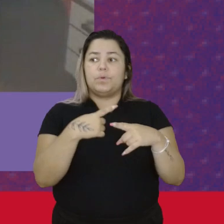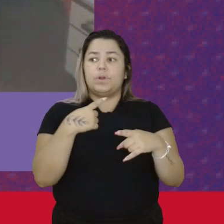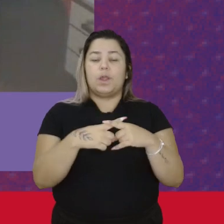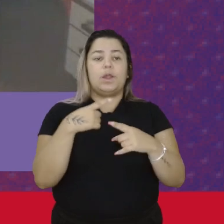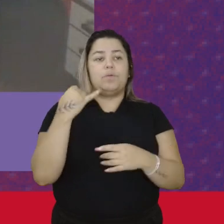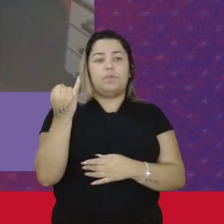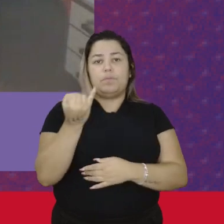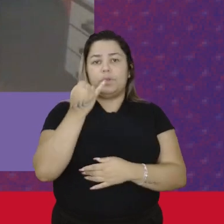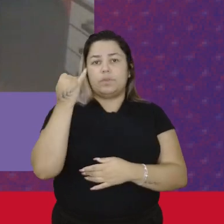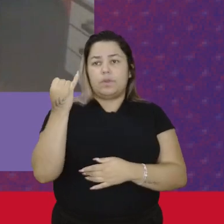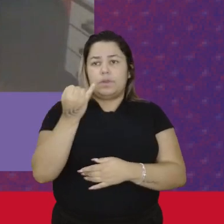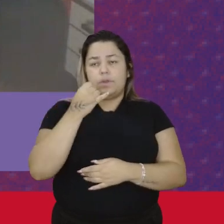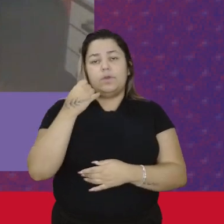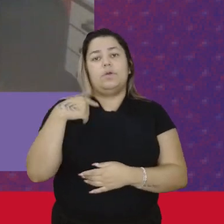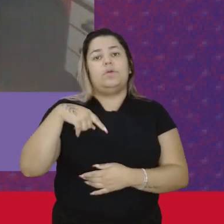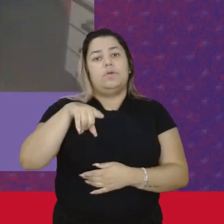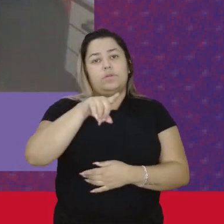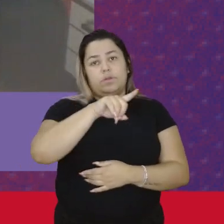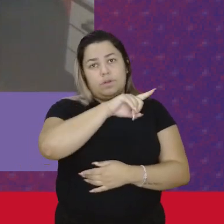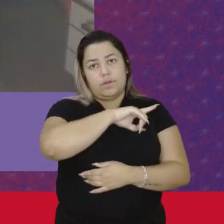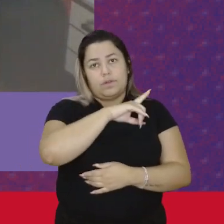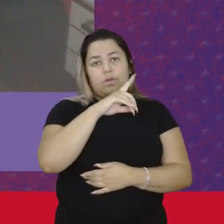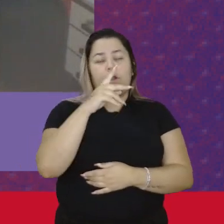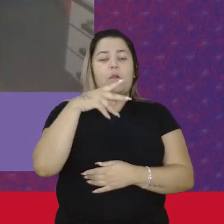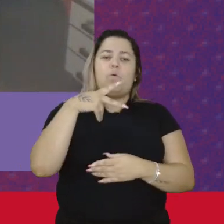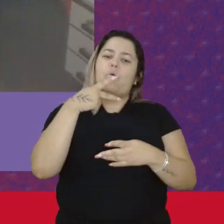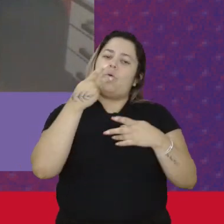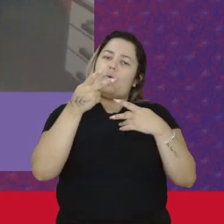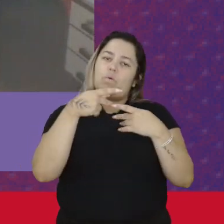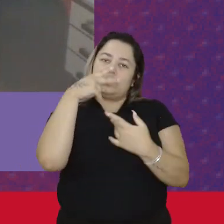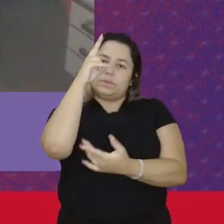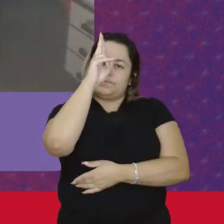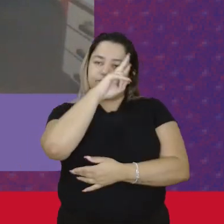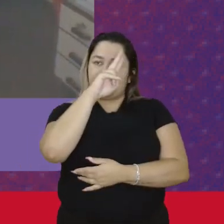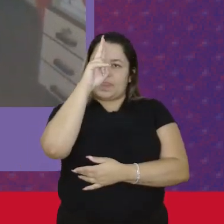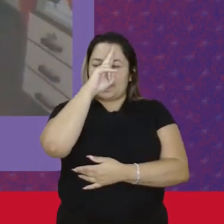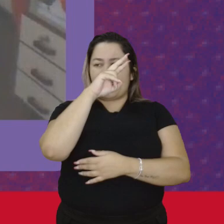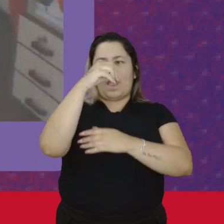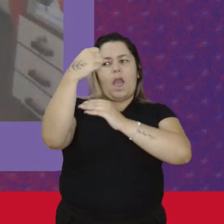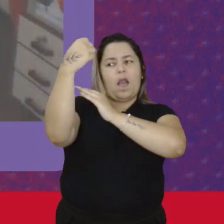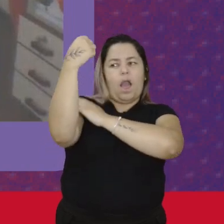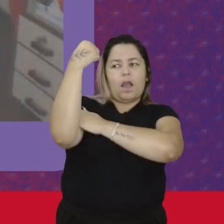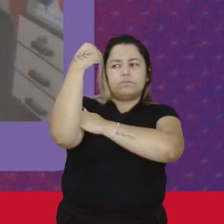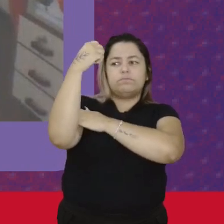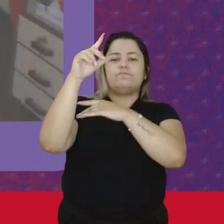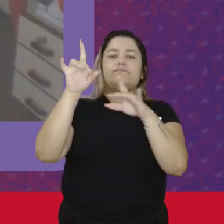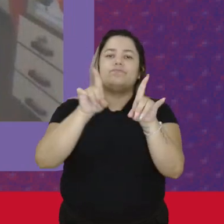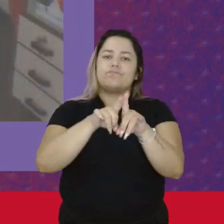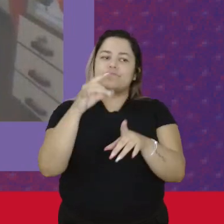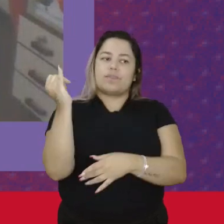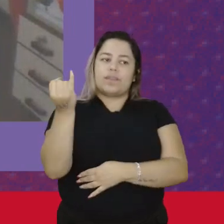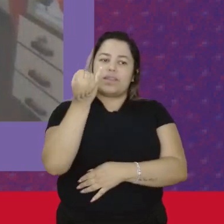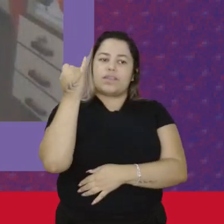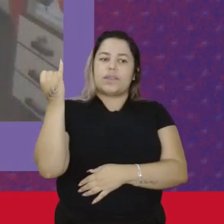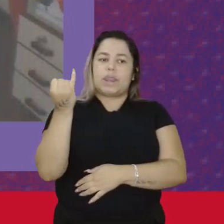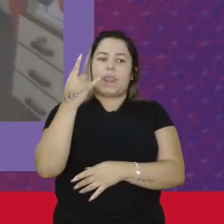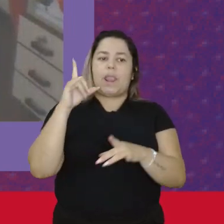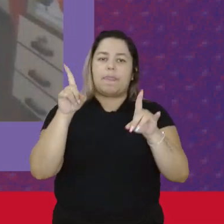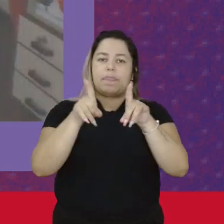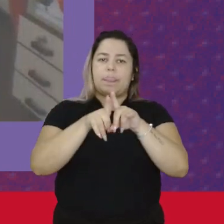importante, quando a gente conta a história dos feminismos, eu acho que o importante é